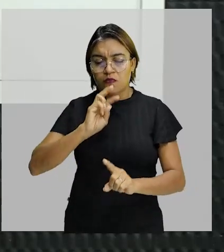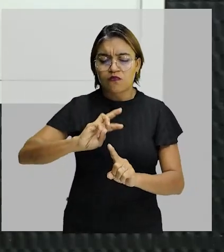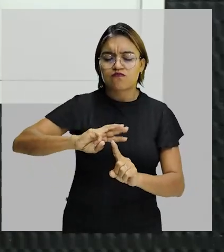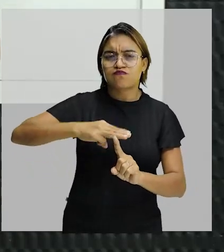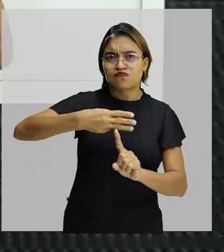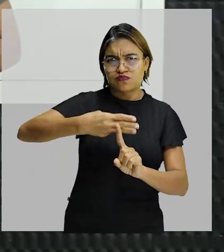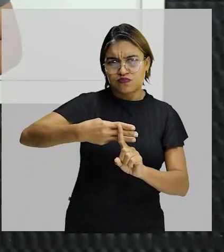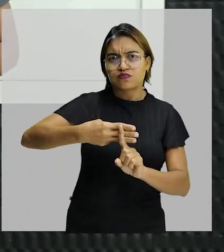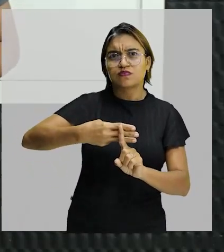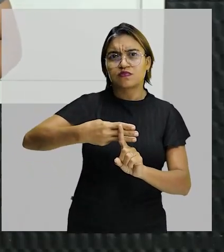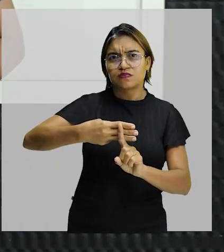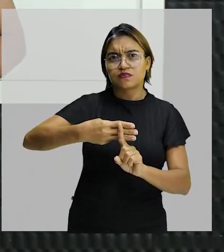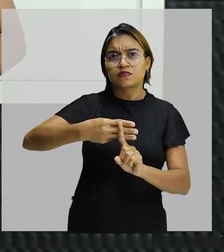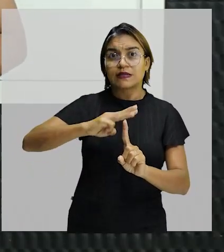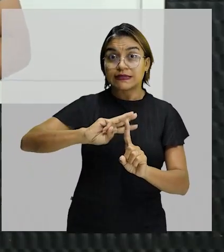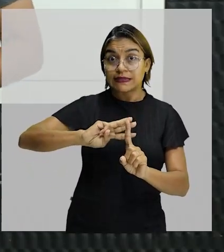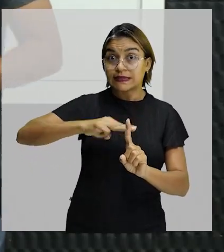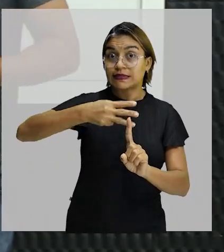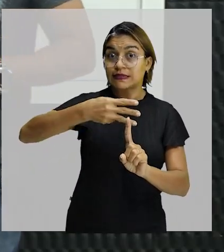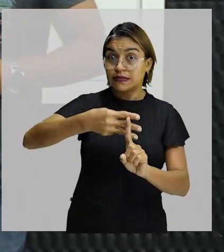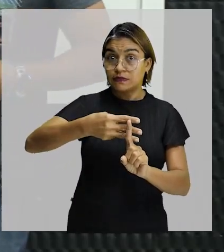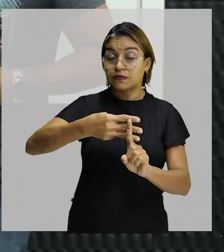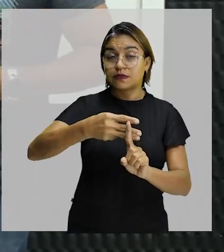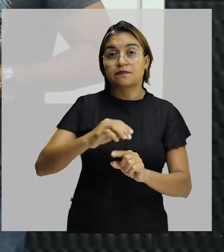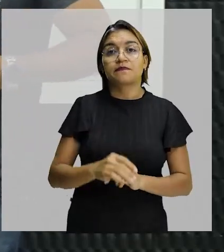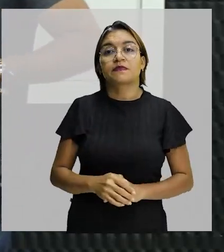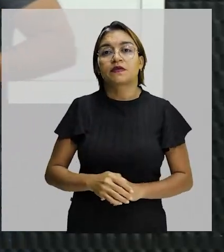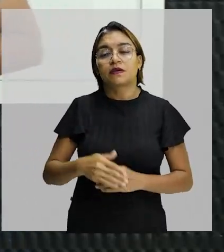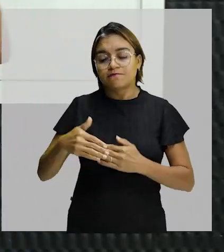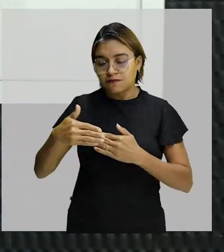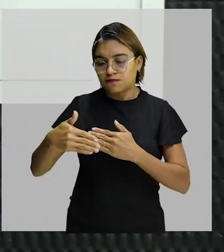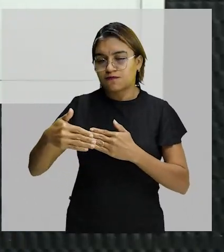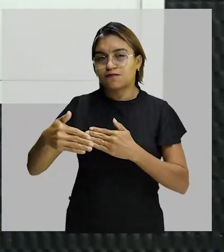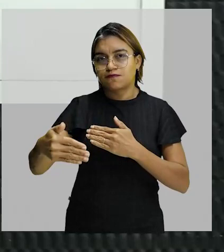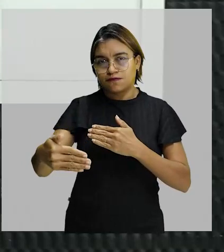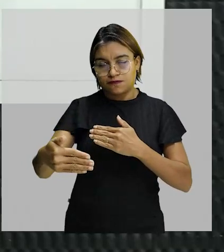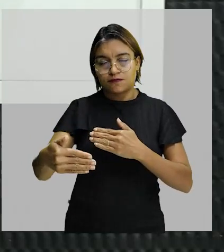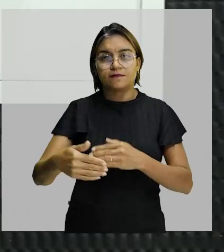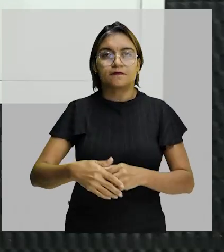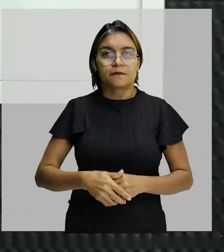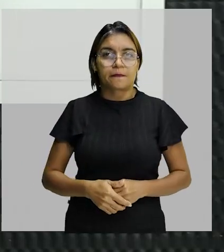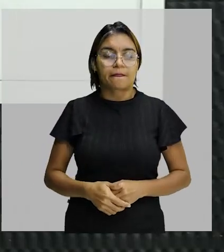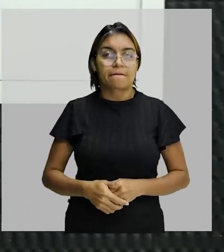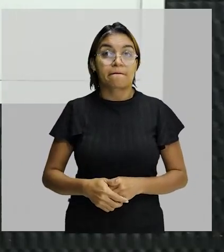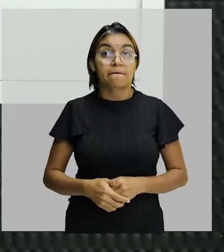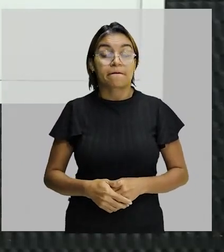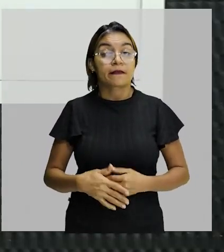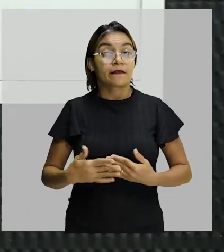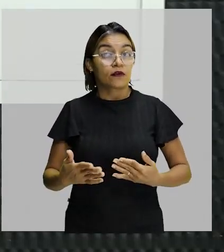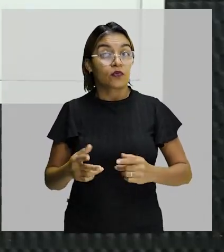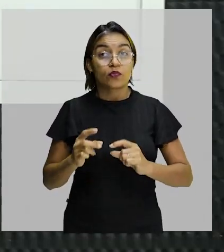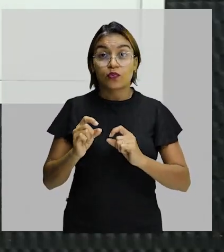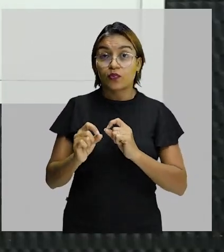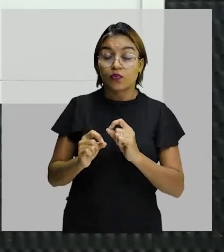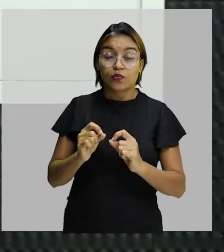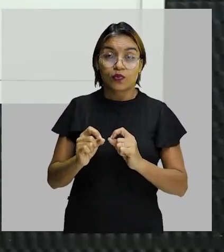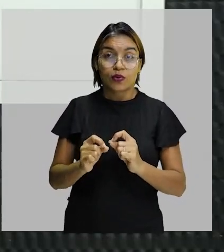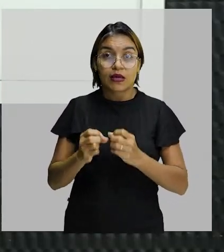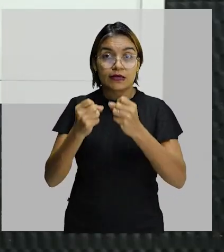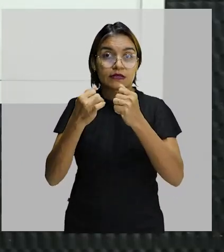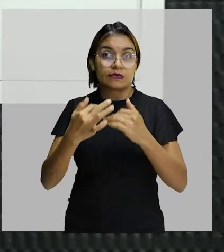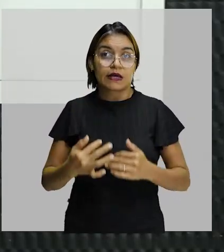uma raiz tripla. E assim sucessivamente. Então, galera, o que eu quero dizer é o seguinte.